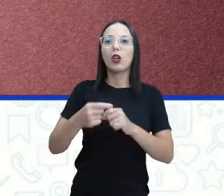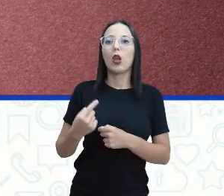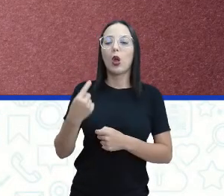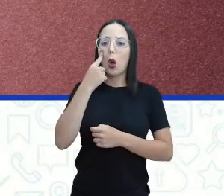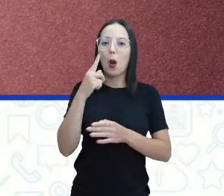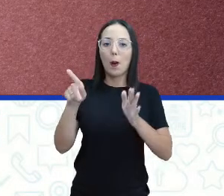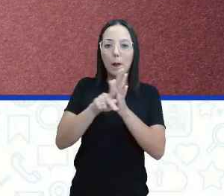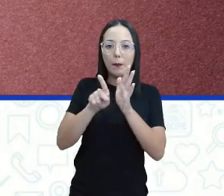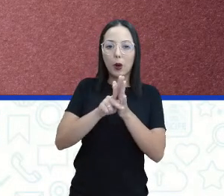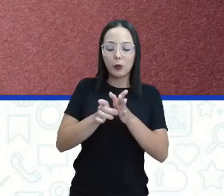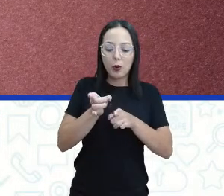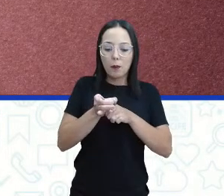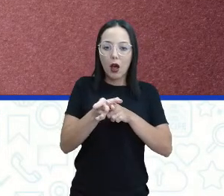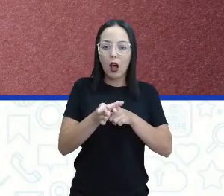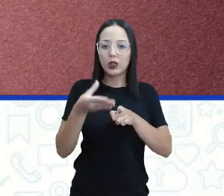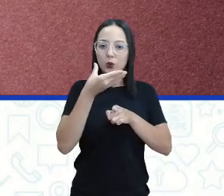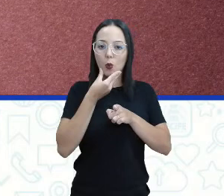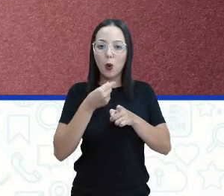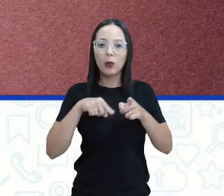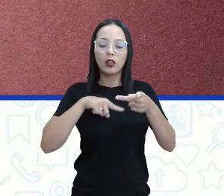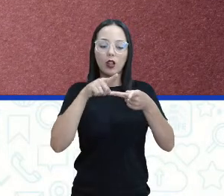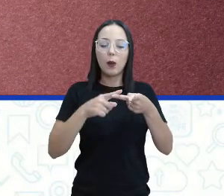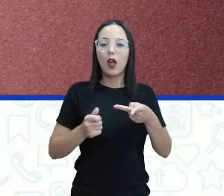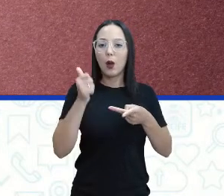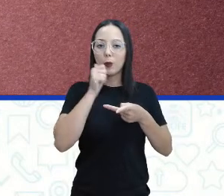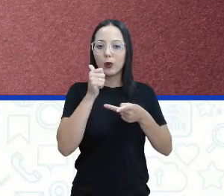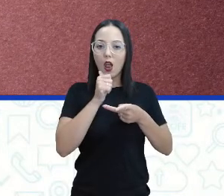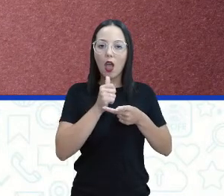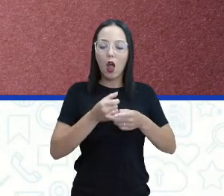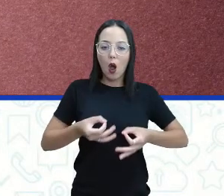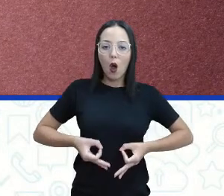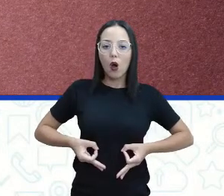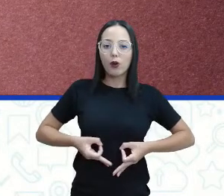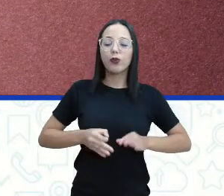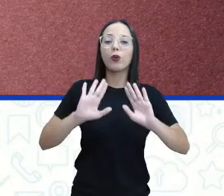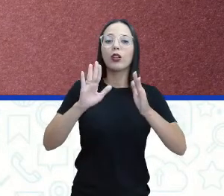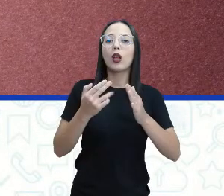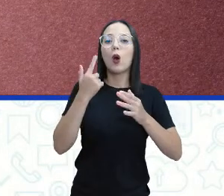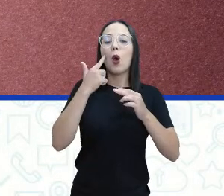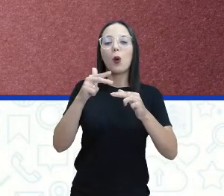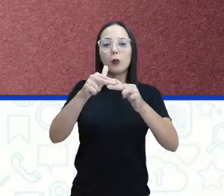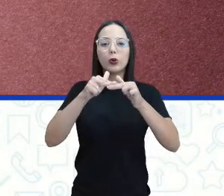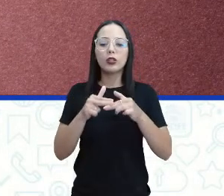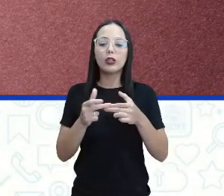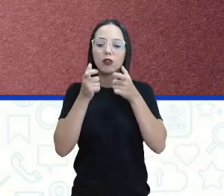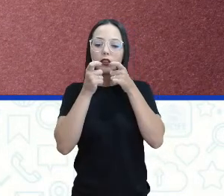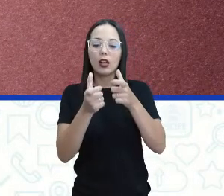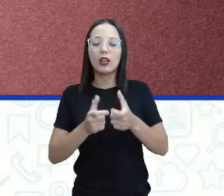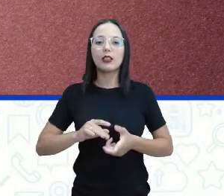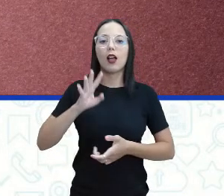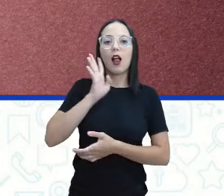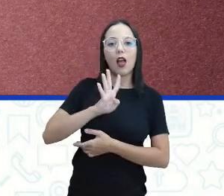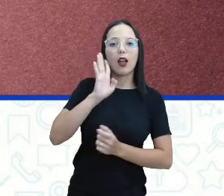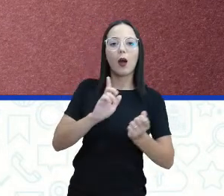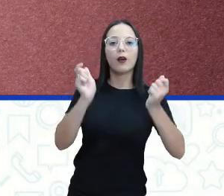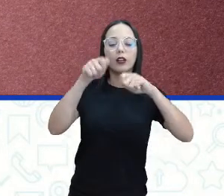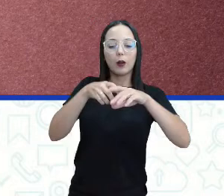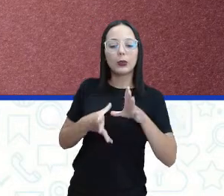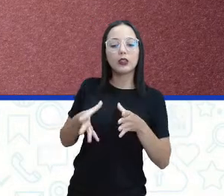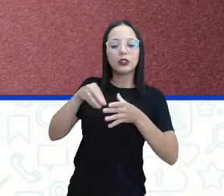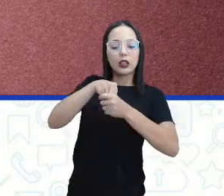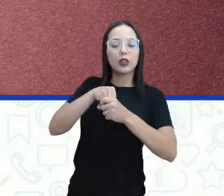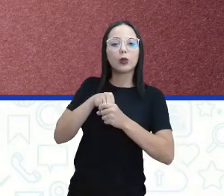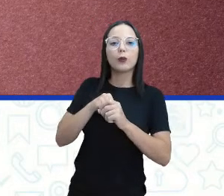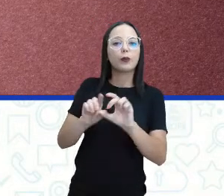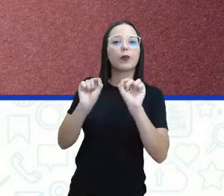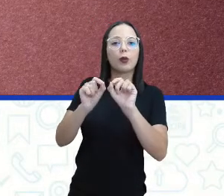os espermatozoides, tá certo? Então, esse gene de interesse, esse gene bacana aí, né, que pode ser inserido, ele